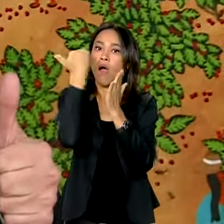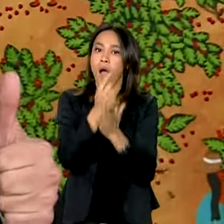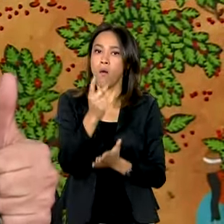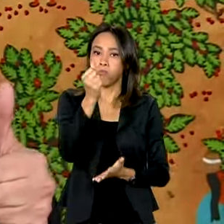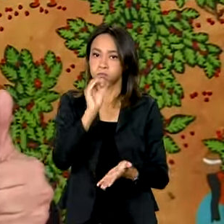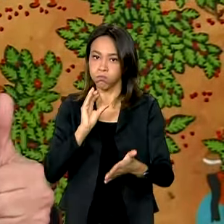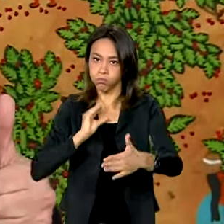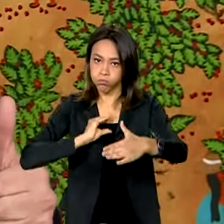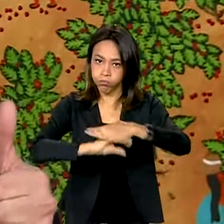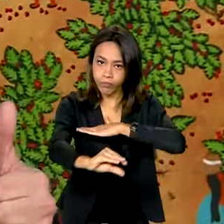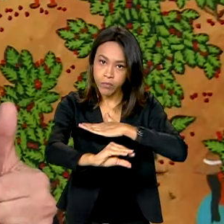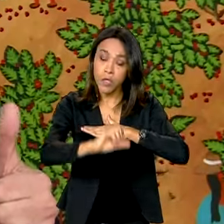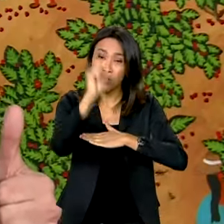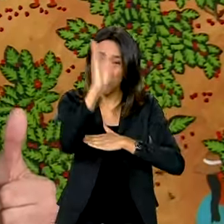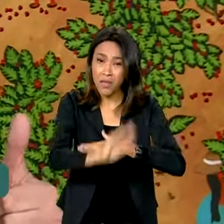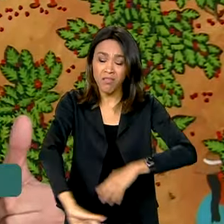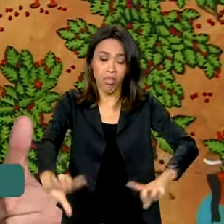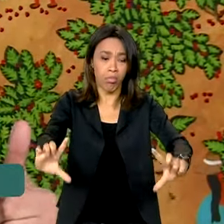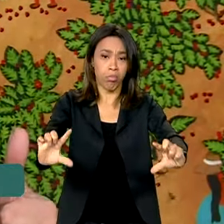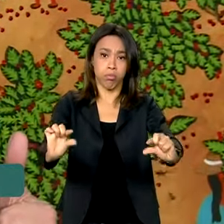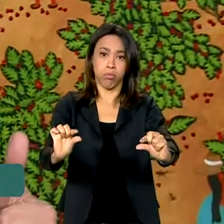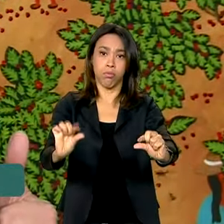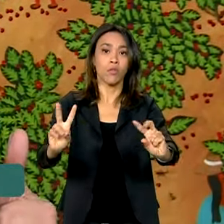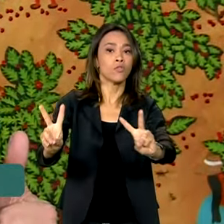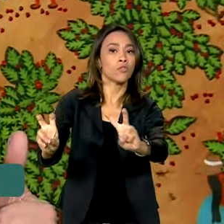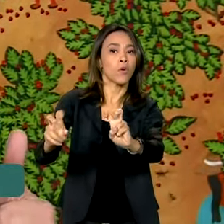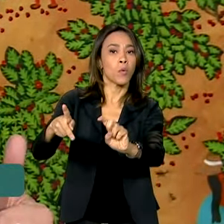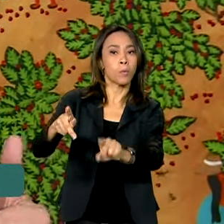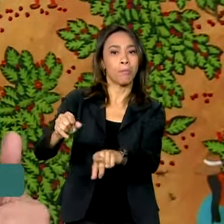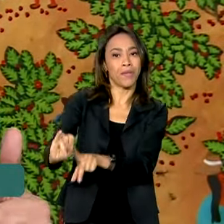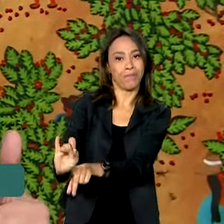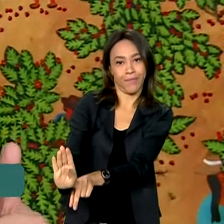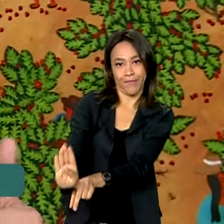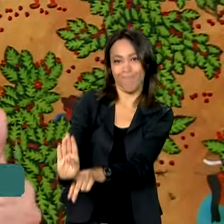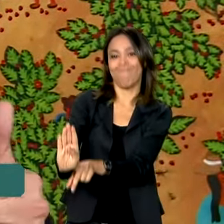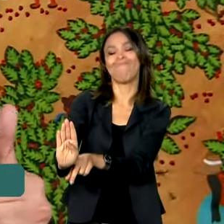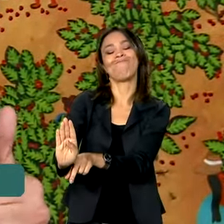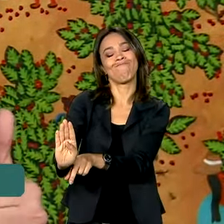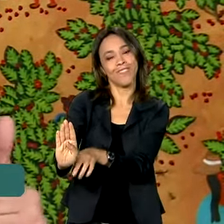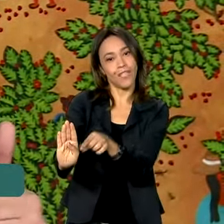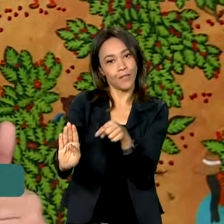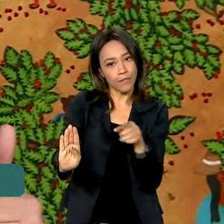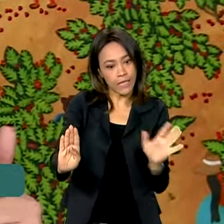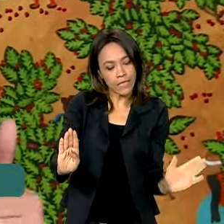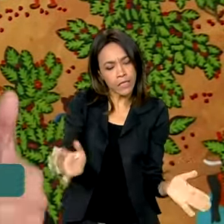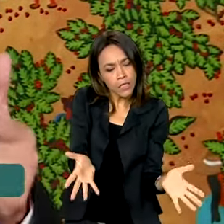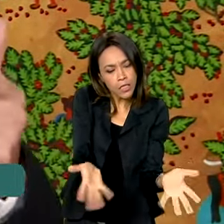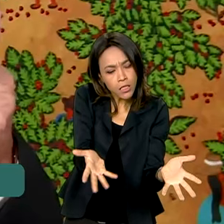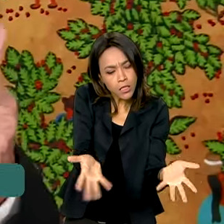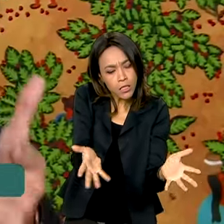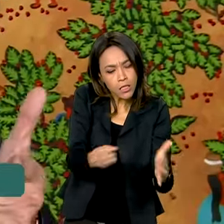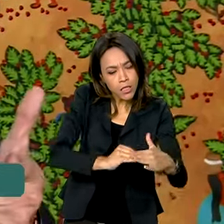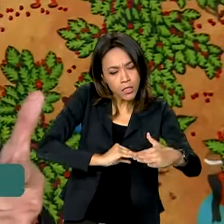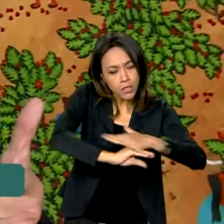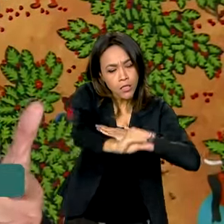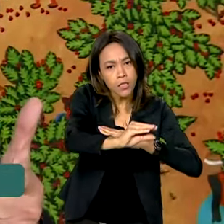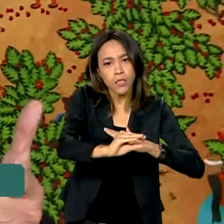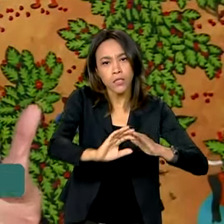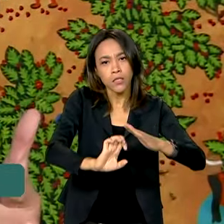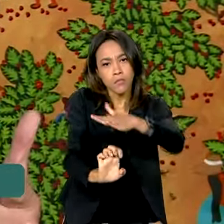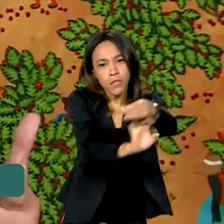tem baixo investimento sobre o PIB, proporção ao PIB. Então, estimula investimento. Segundo